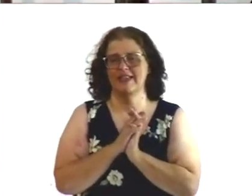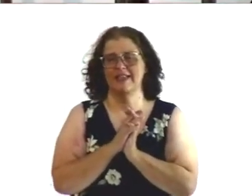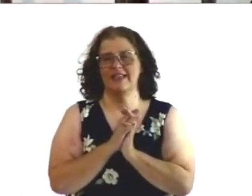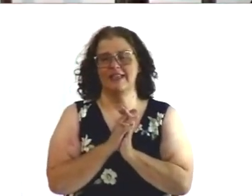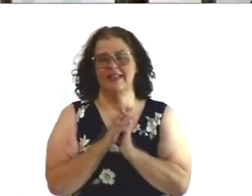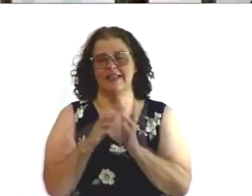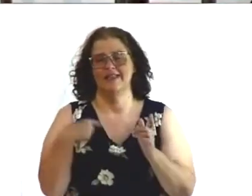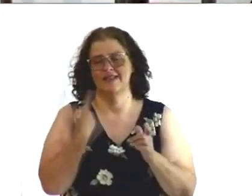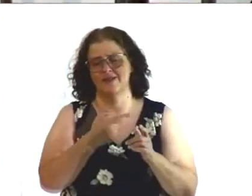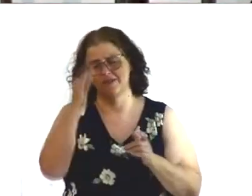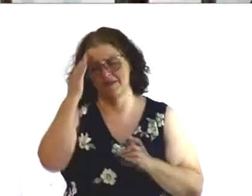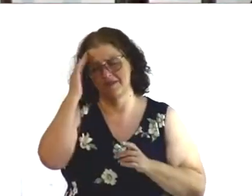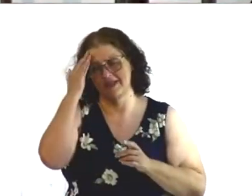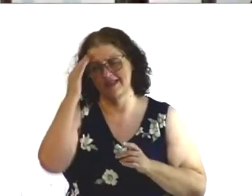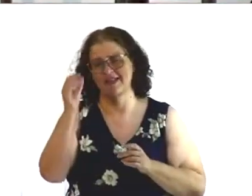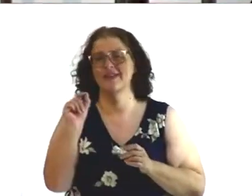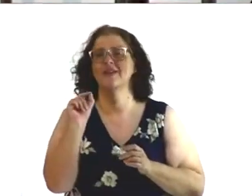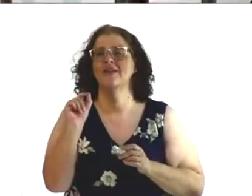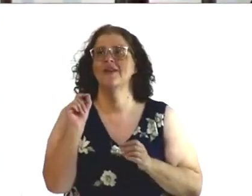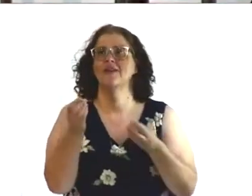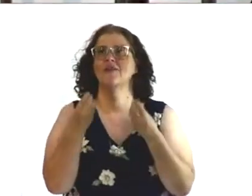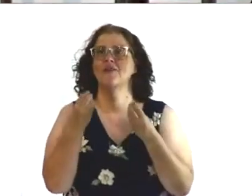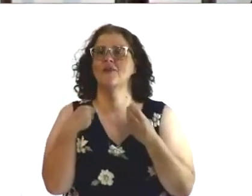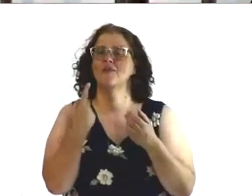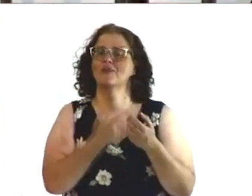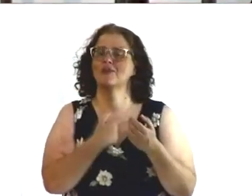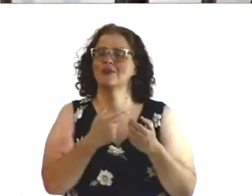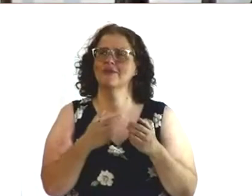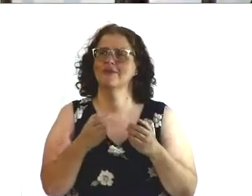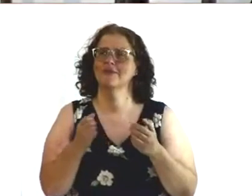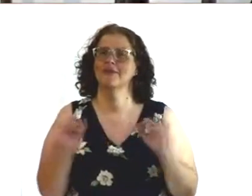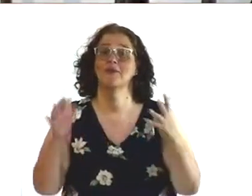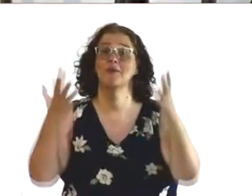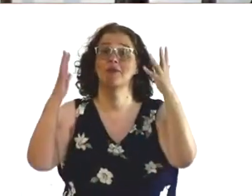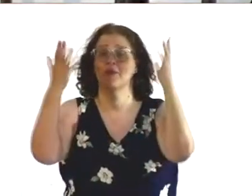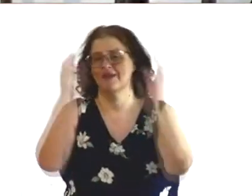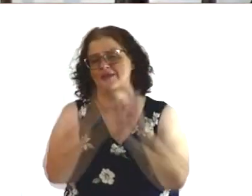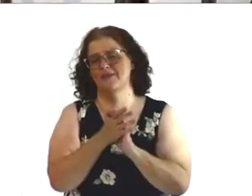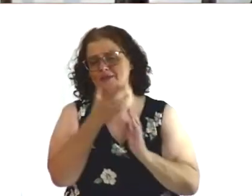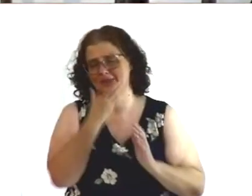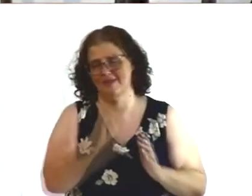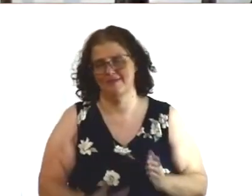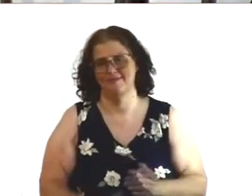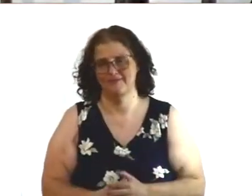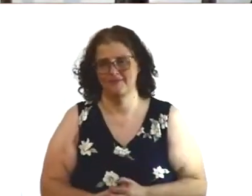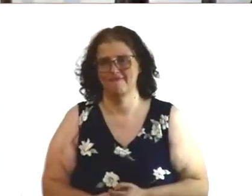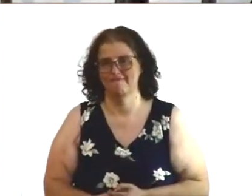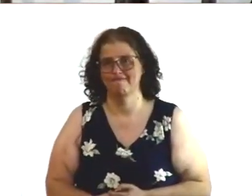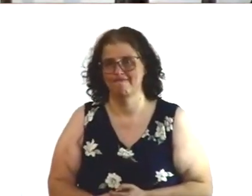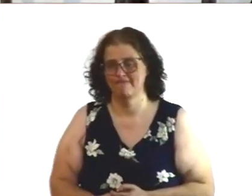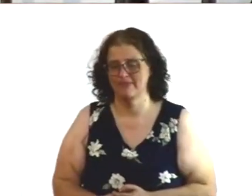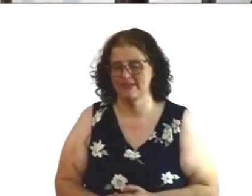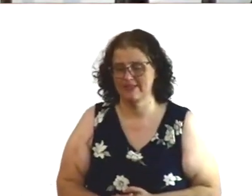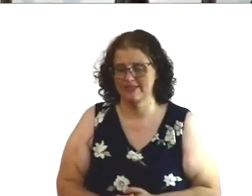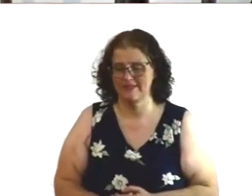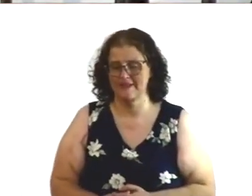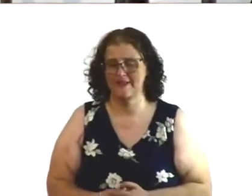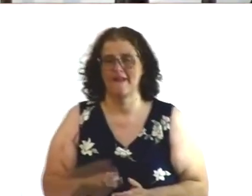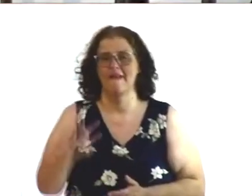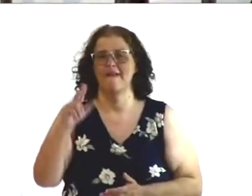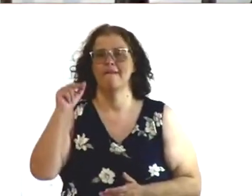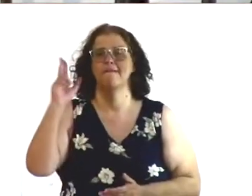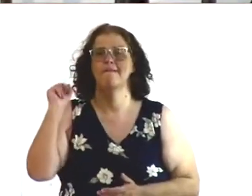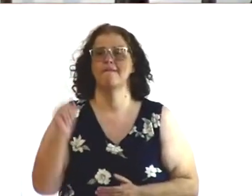que sabem onde está Jesus, e Ele está no coração, crianças, esses jamais se deixarão levar por